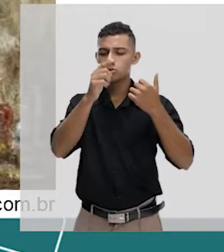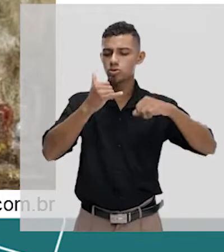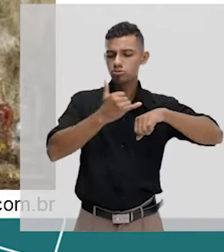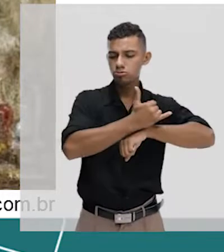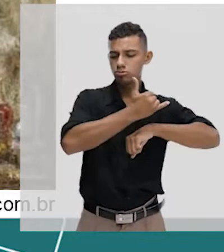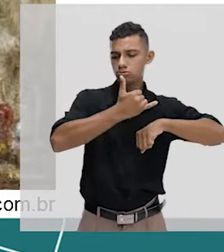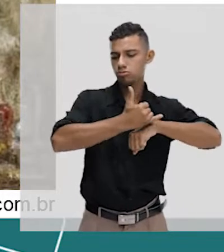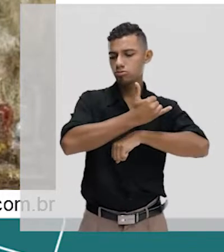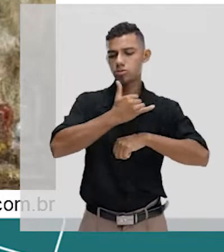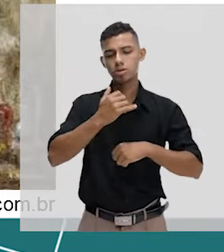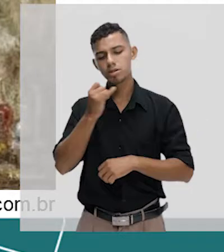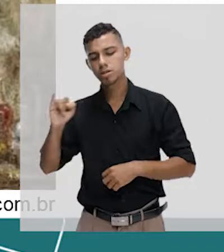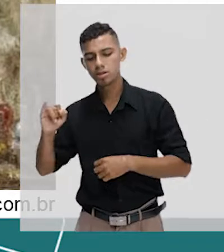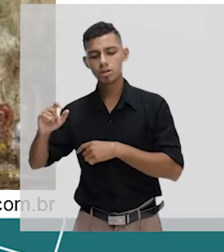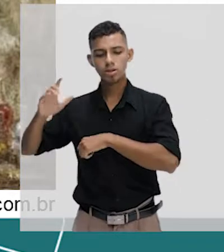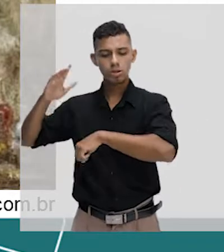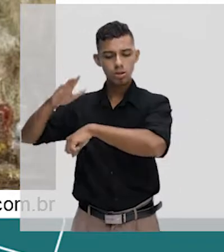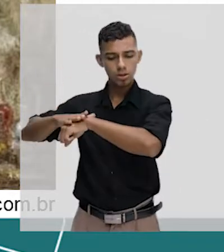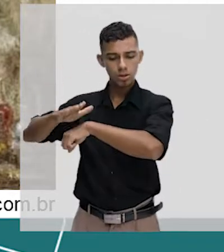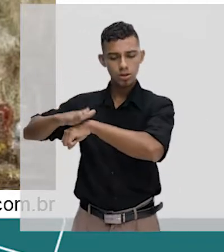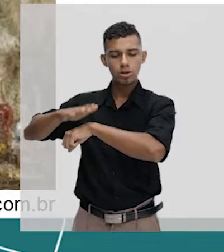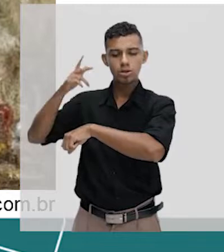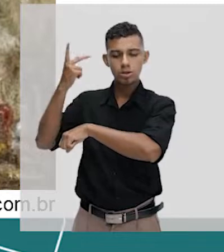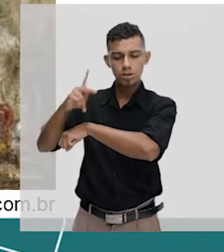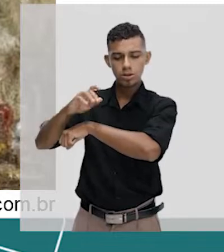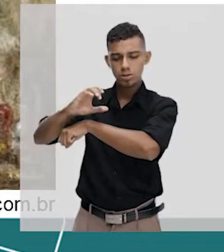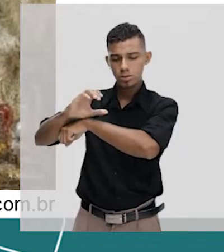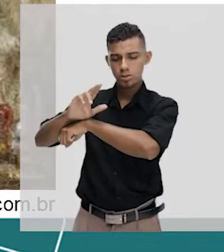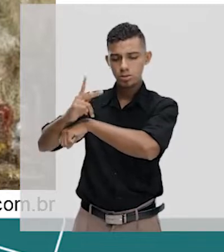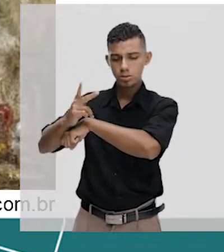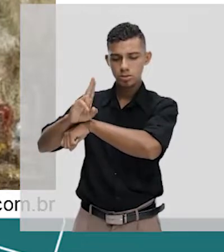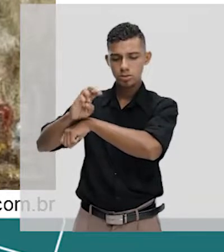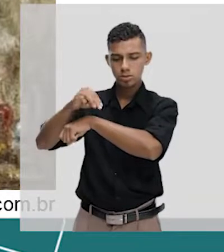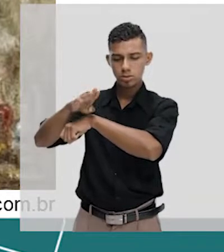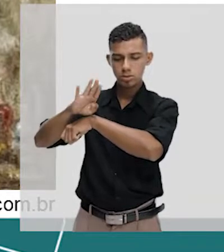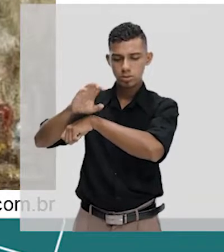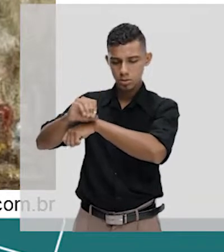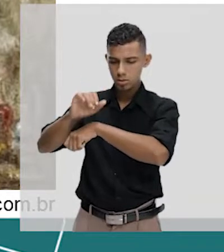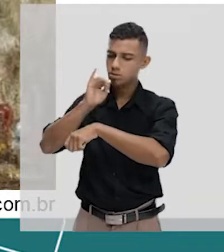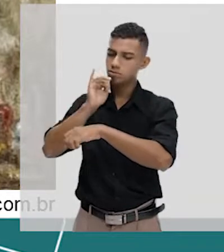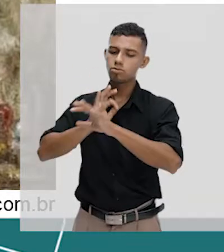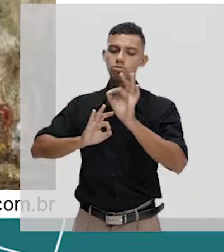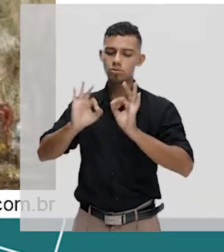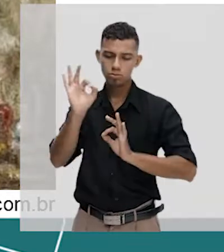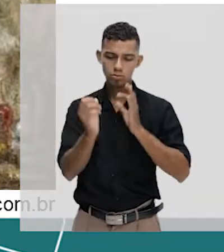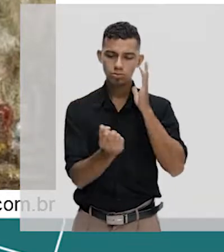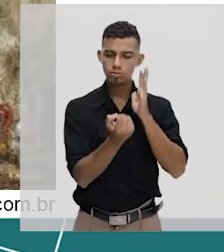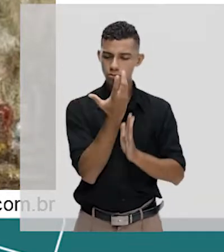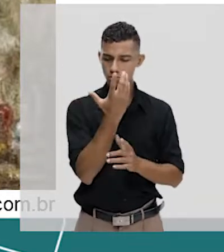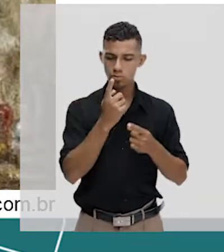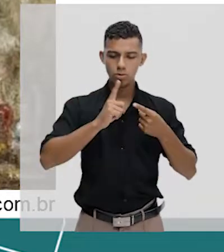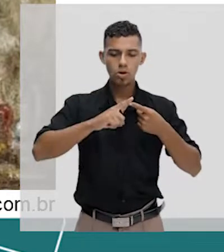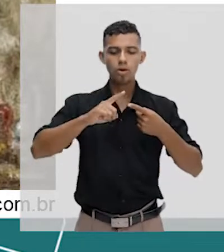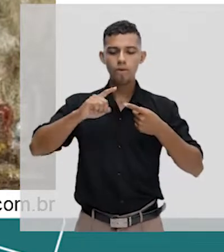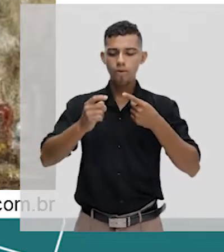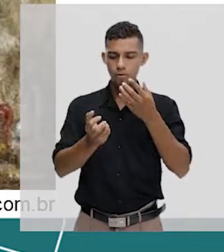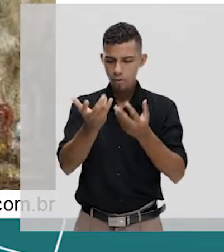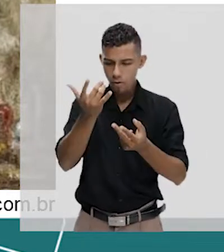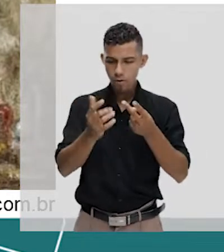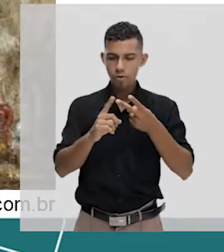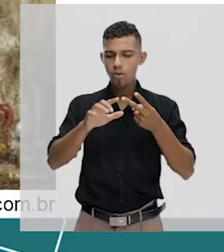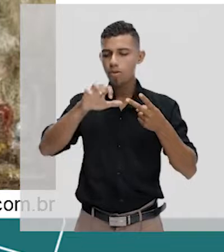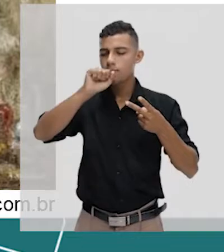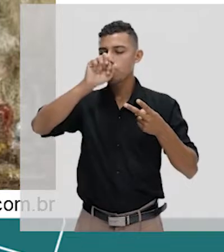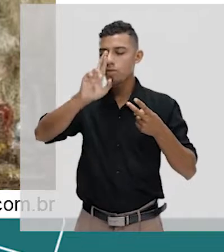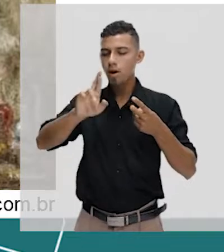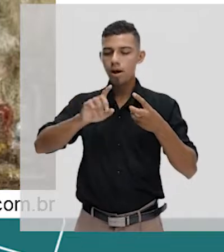chumbo como o ouro são formados por fogo, ar terra e água, não seria